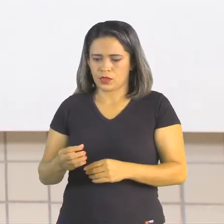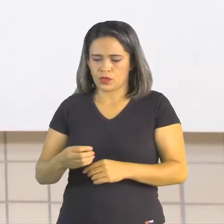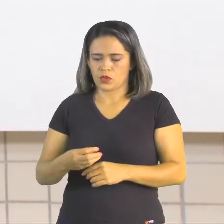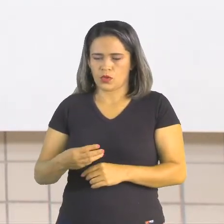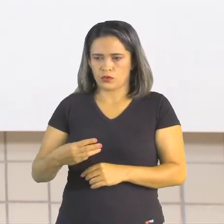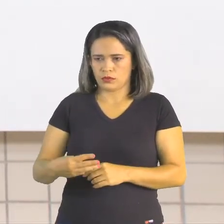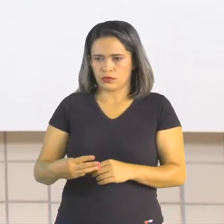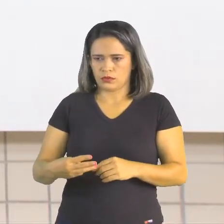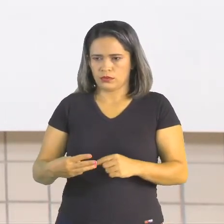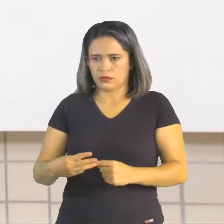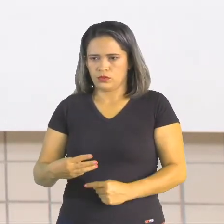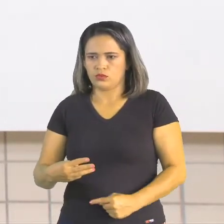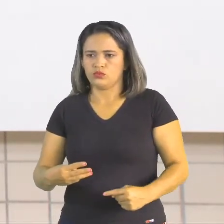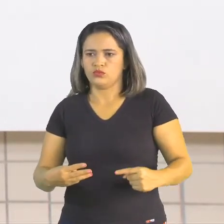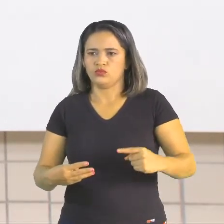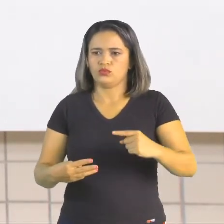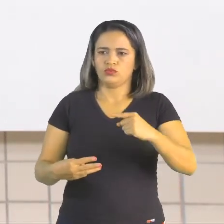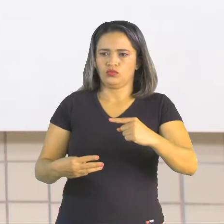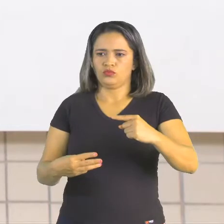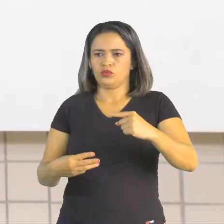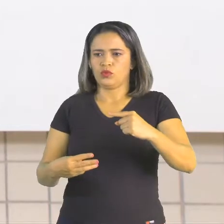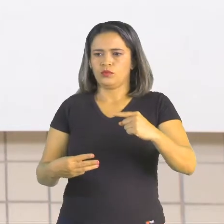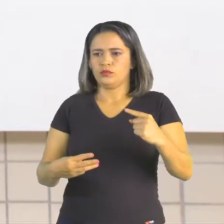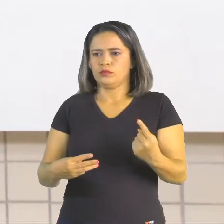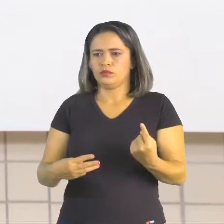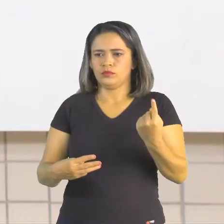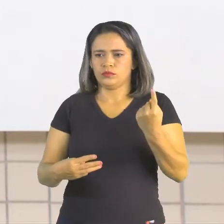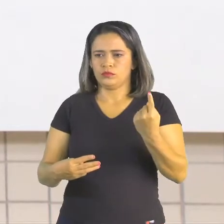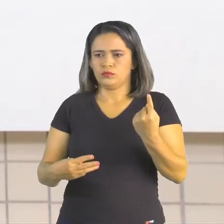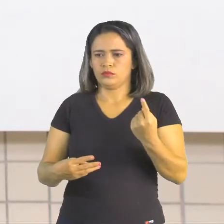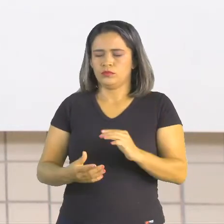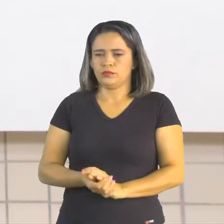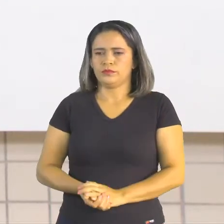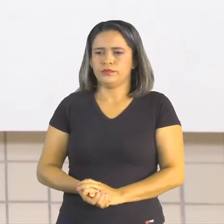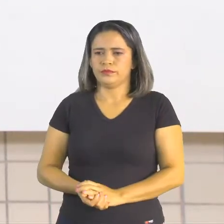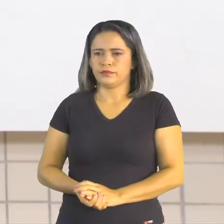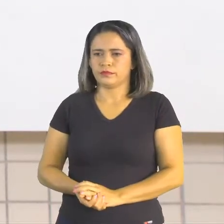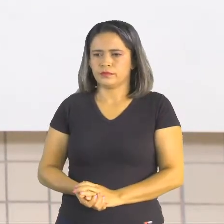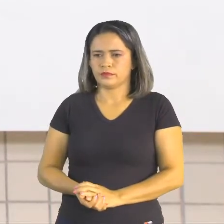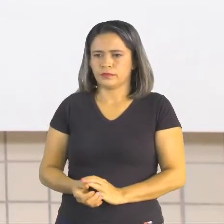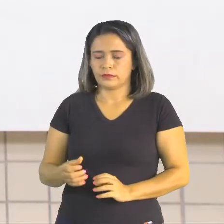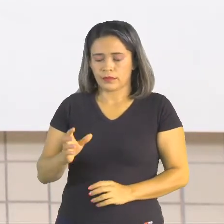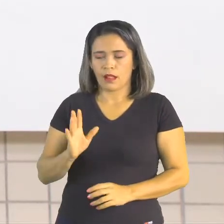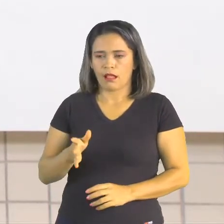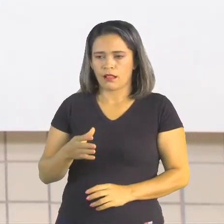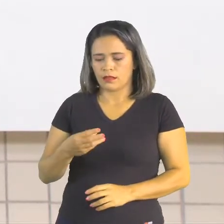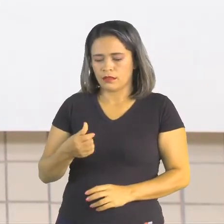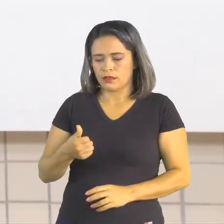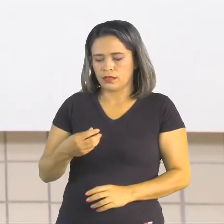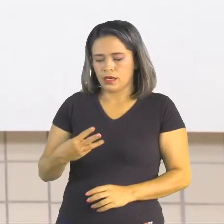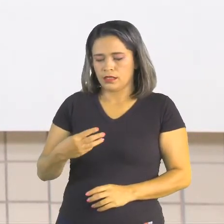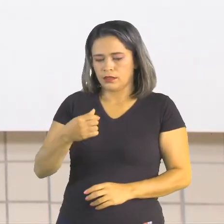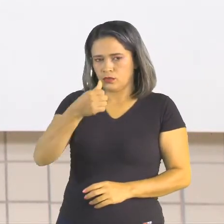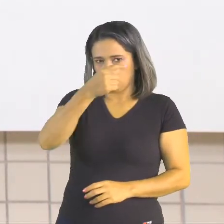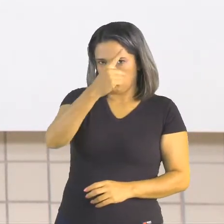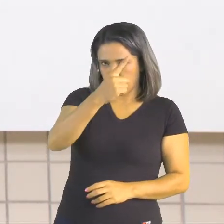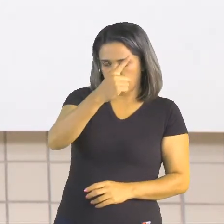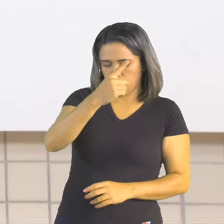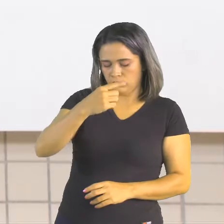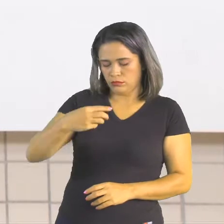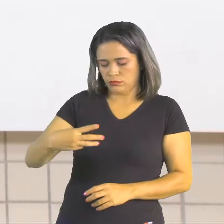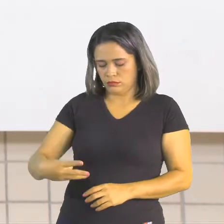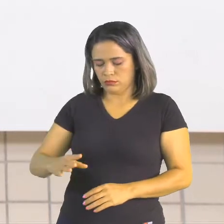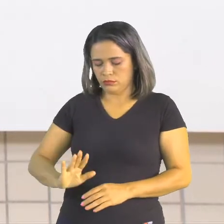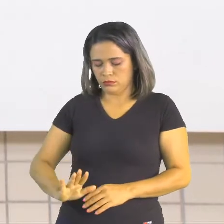uma unidade lá para o décimo. Ó, percebam, era 13. O 1 subiu e o 3 ficou aqui